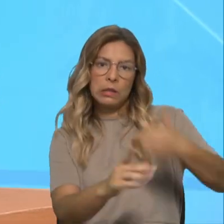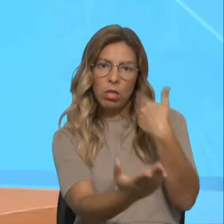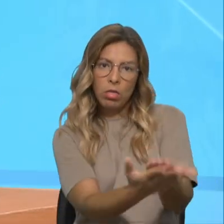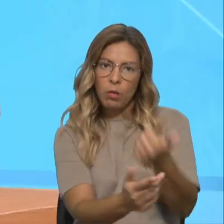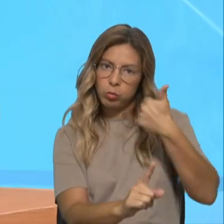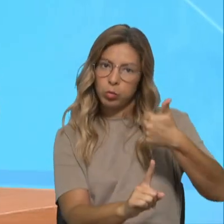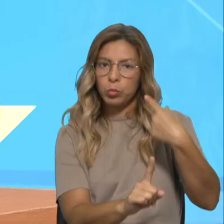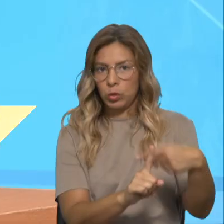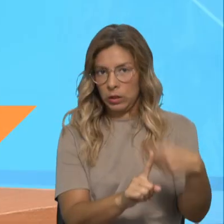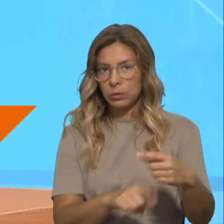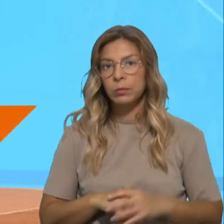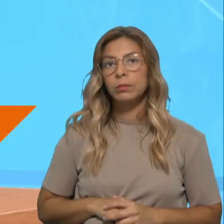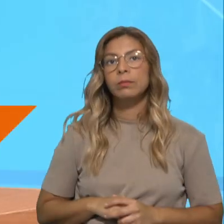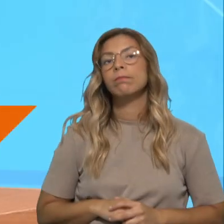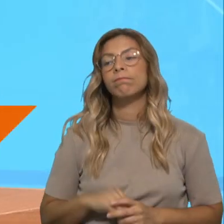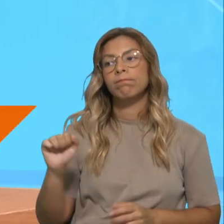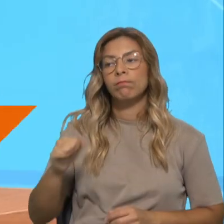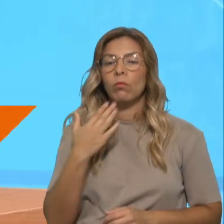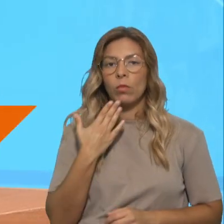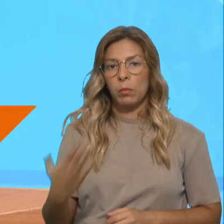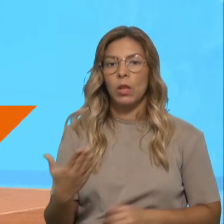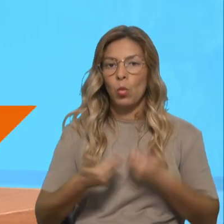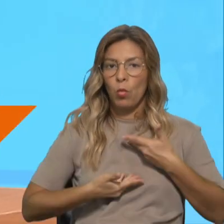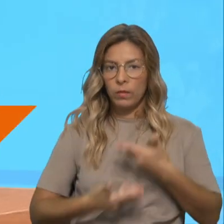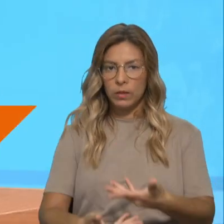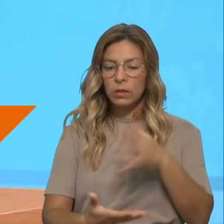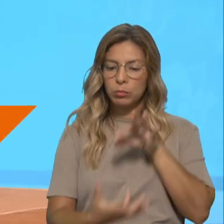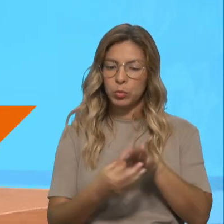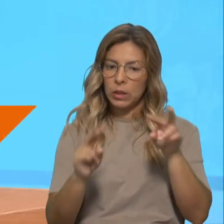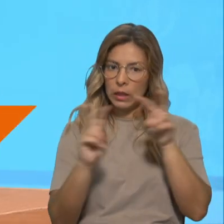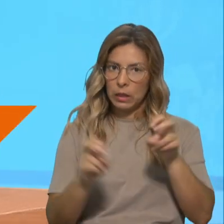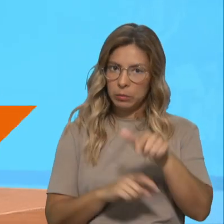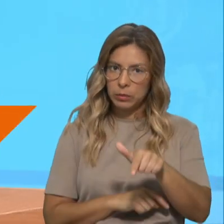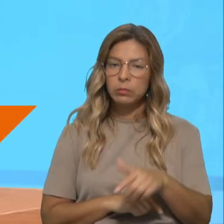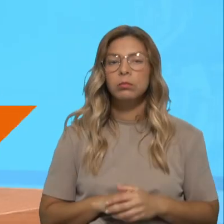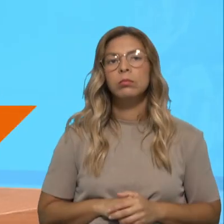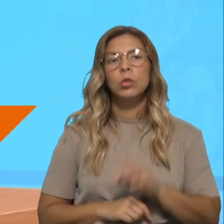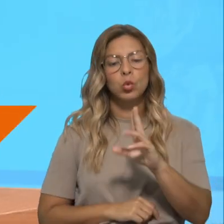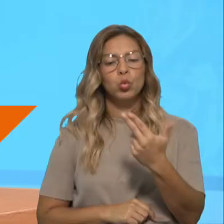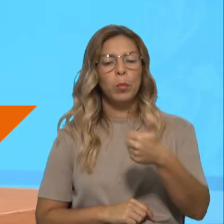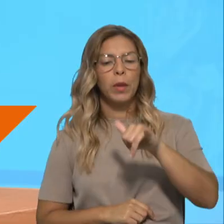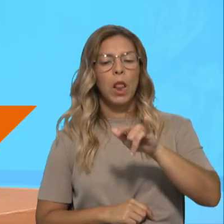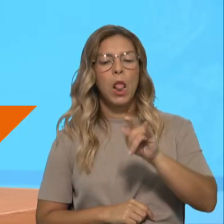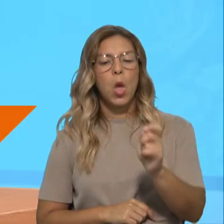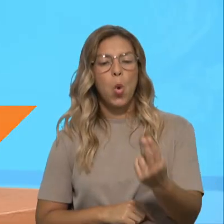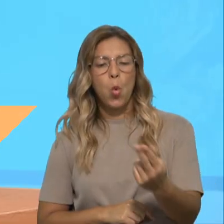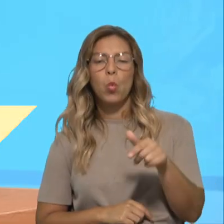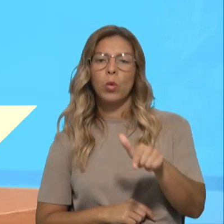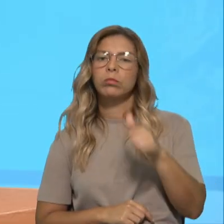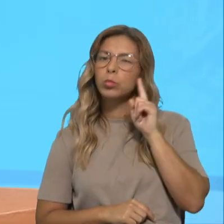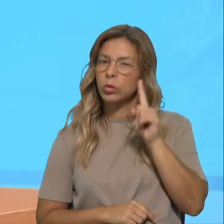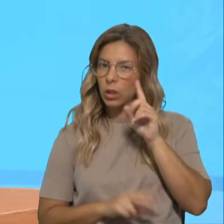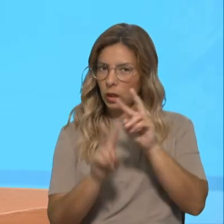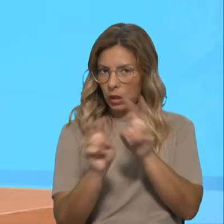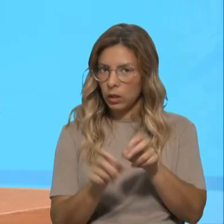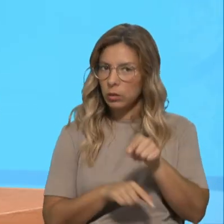muito obrigado pelo convite para refletir convosco sobre esta matéria. O Jubileu é um tempo muito importante de refrescamento